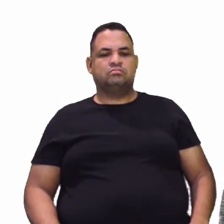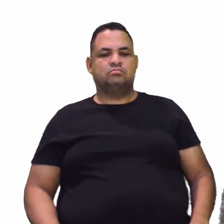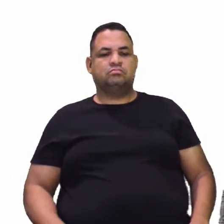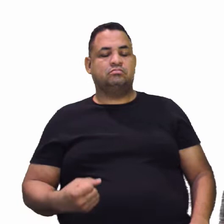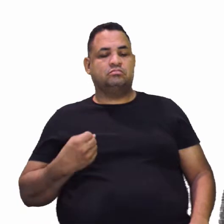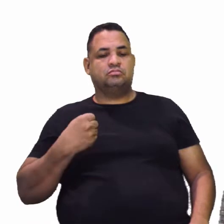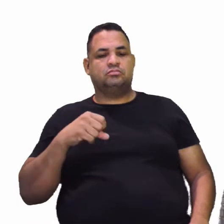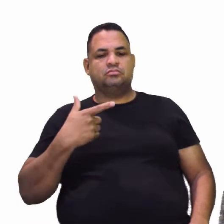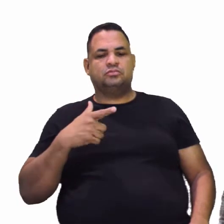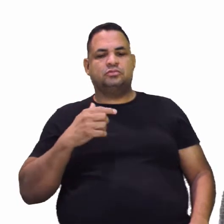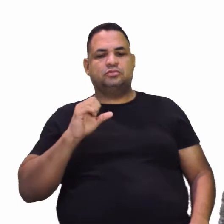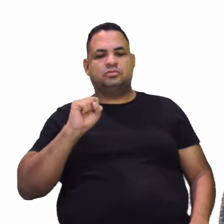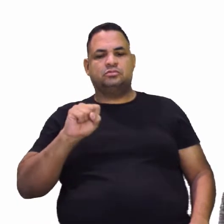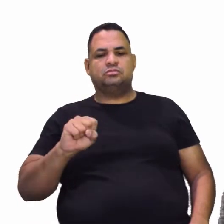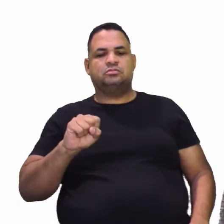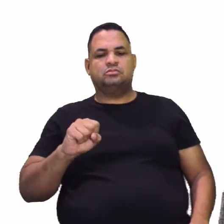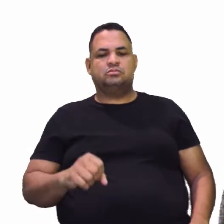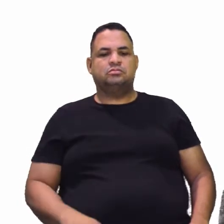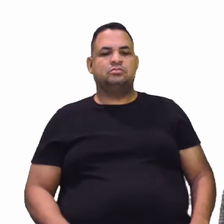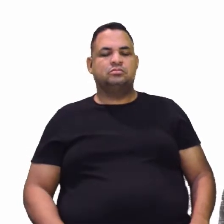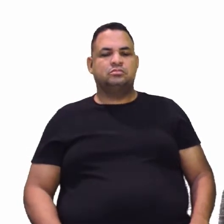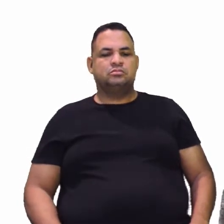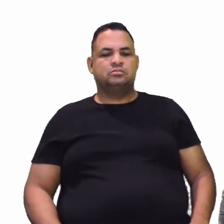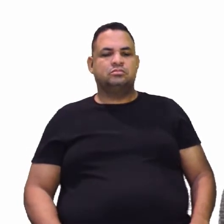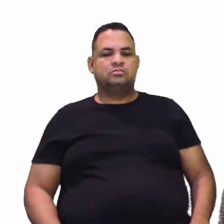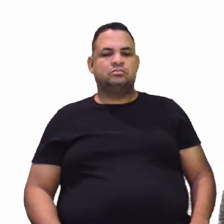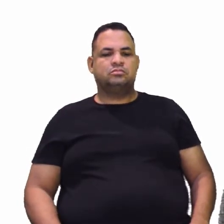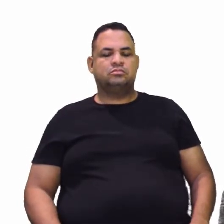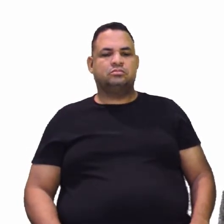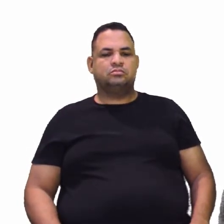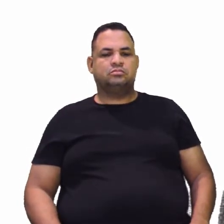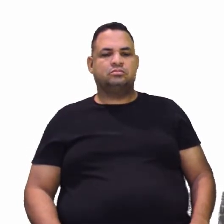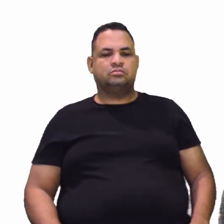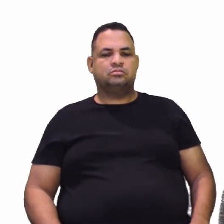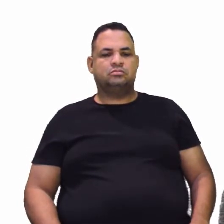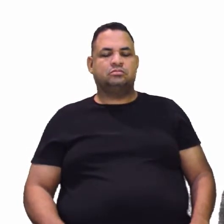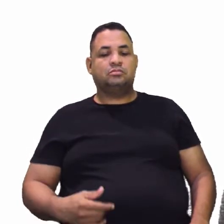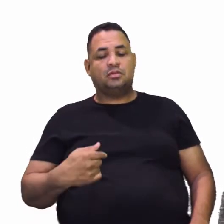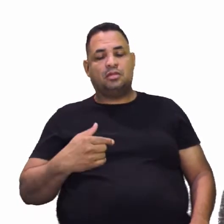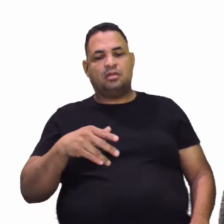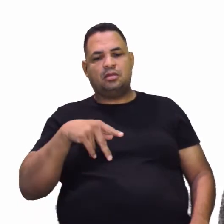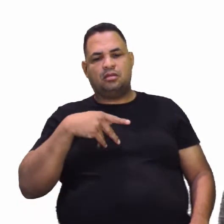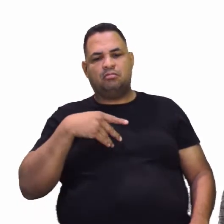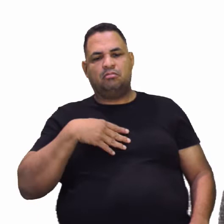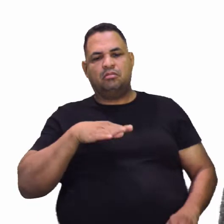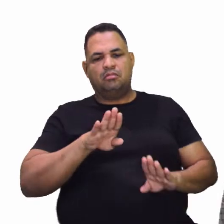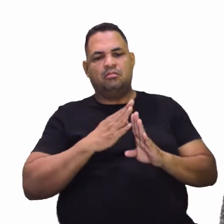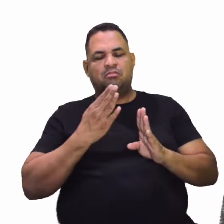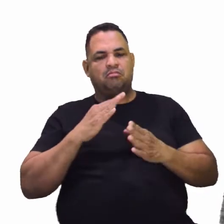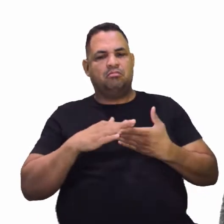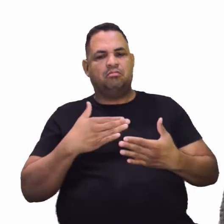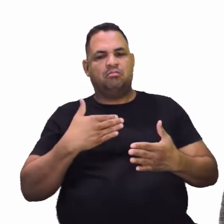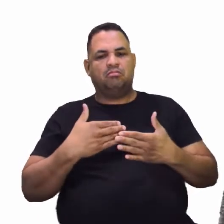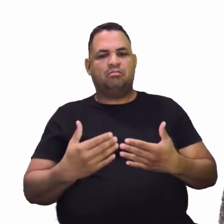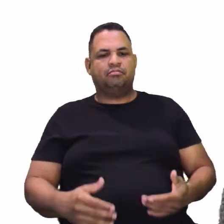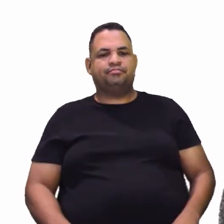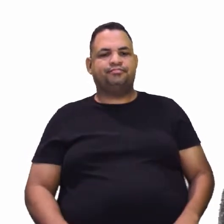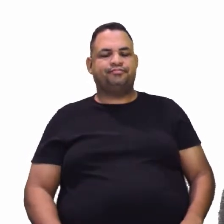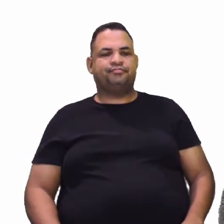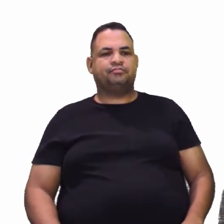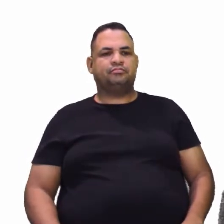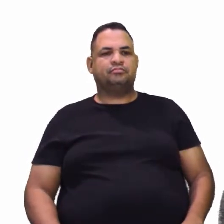sem o S. He opens the door. I open the door. Eu abro a porta, ele abre a porta, assim por diante.